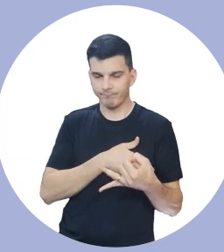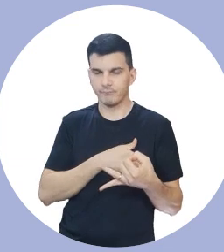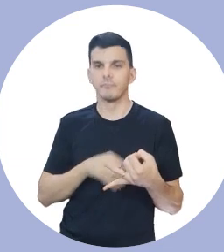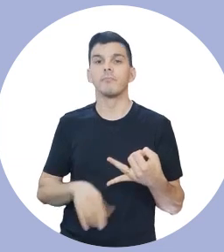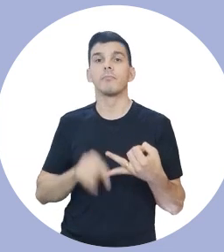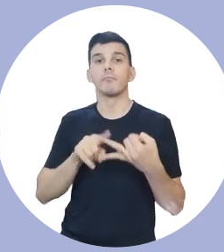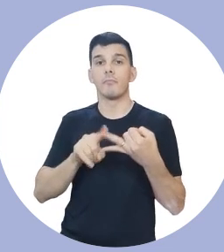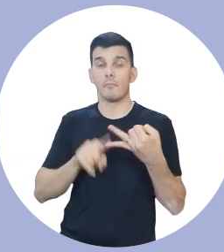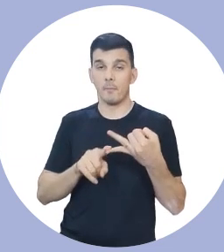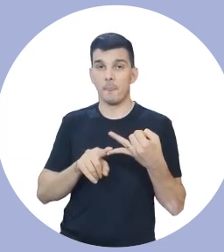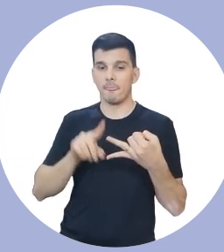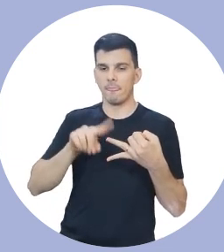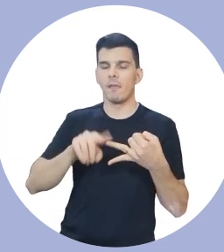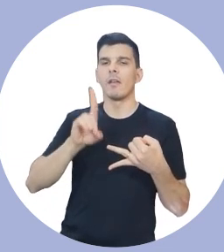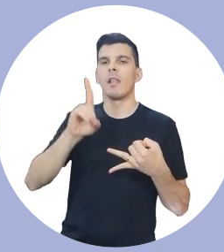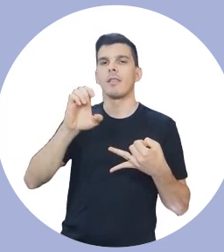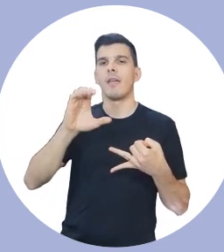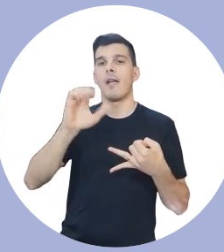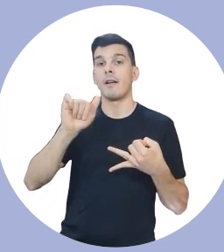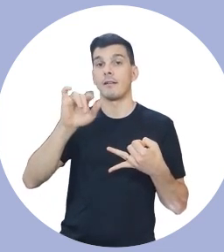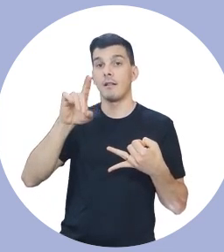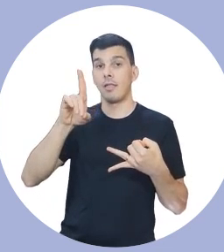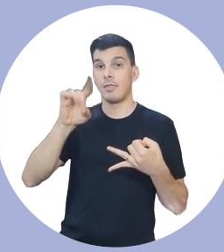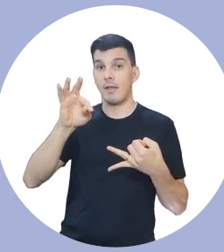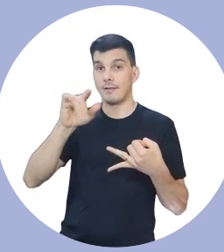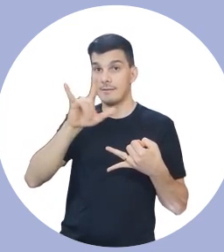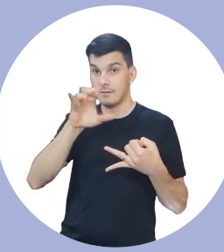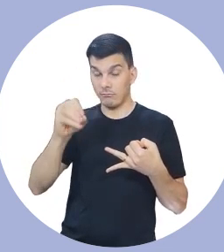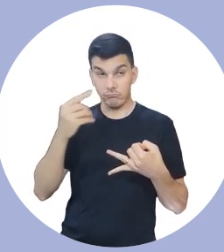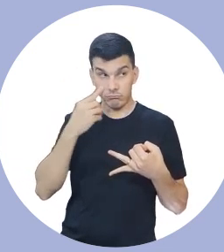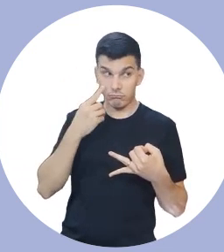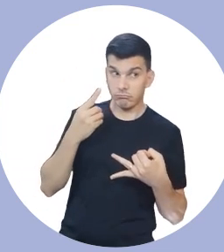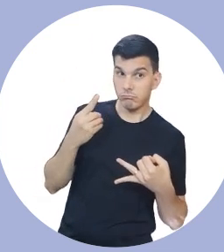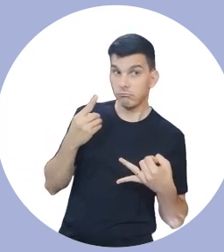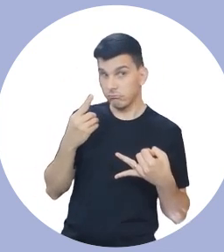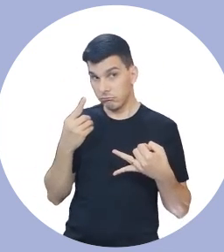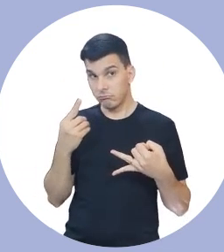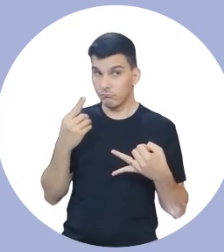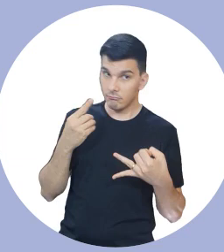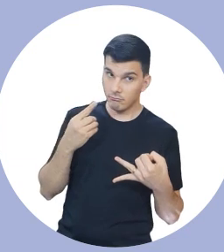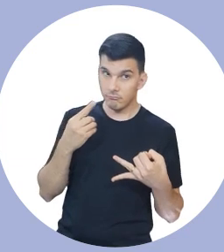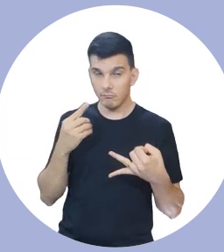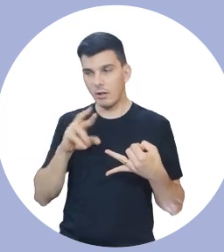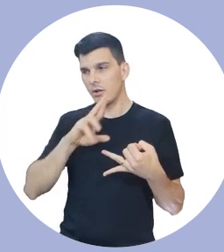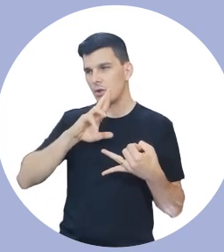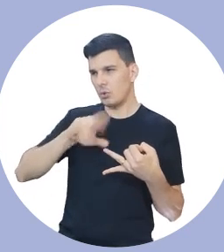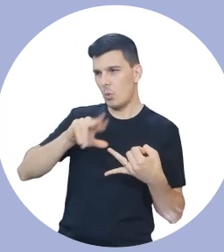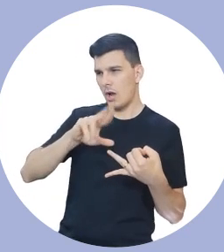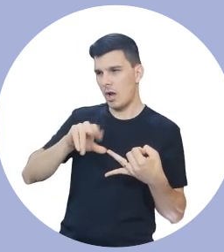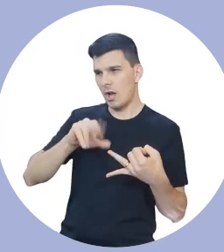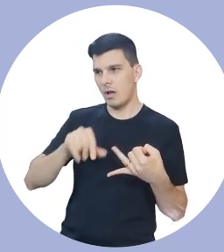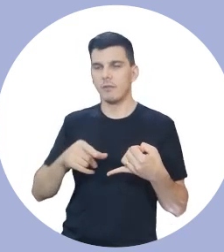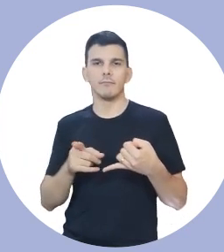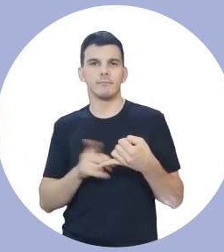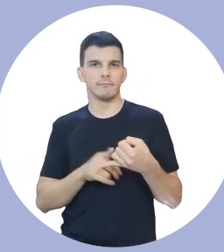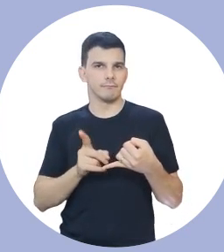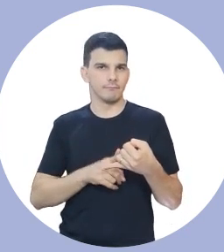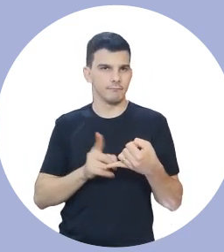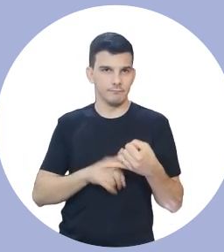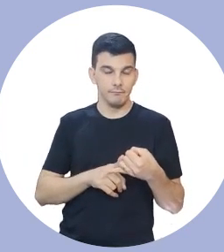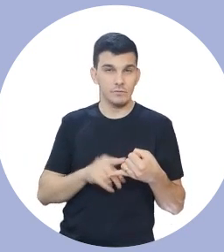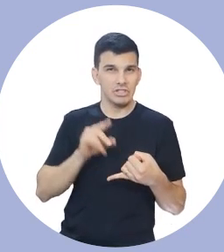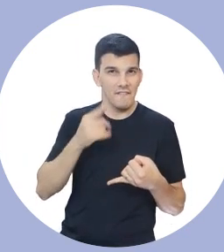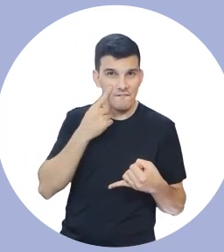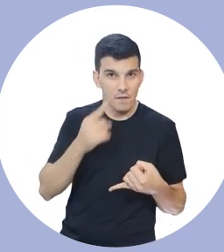separação. Não seria viável. Decantação das moléculas com diferentes massas molares pelo uso de centrífugas. Não, o petróleo, se você